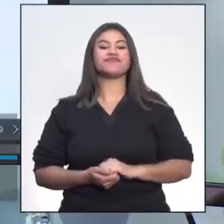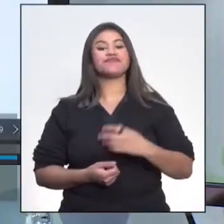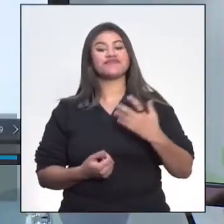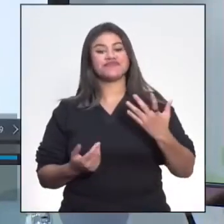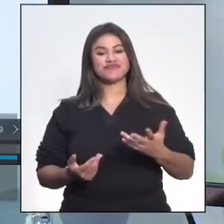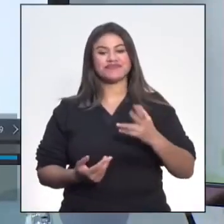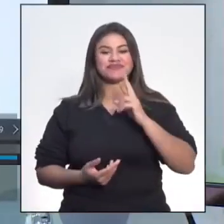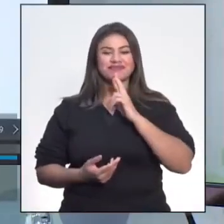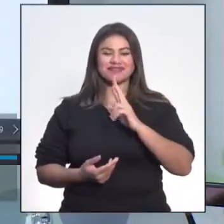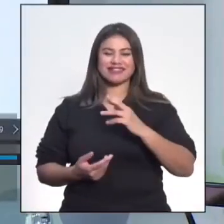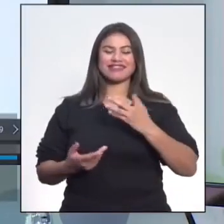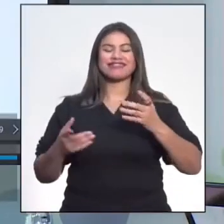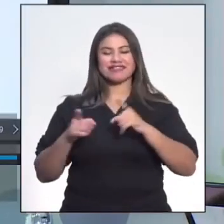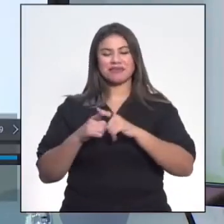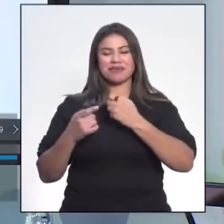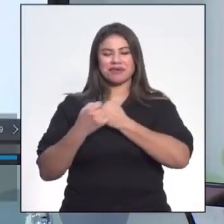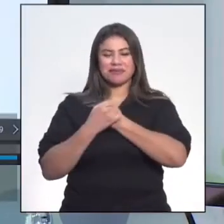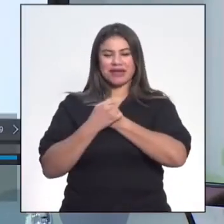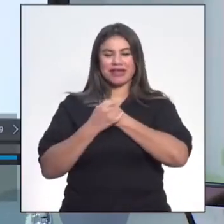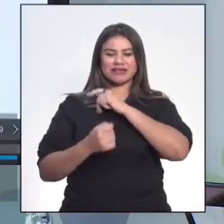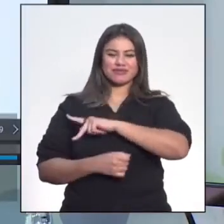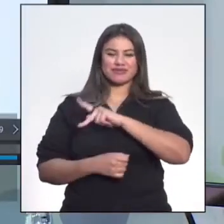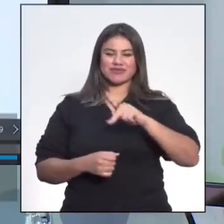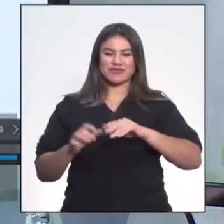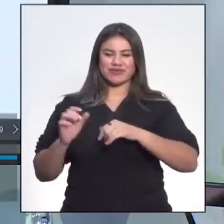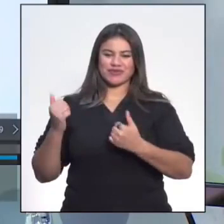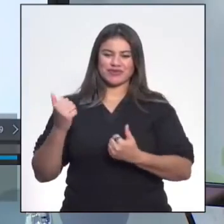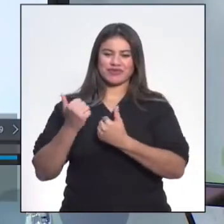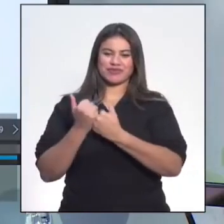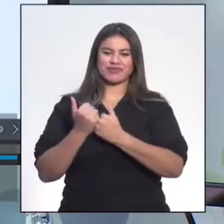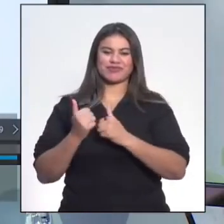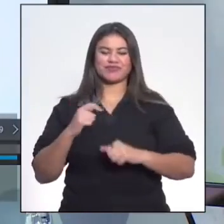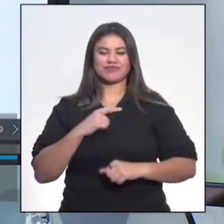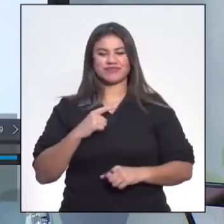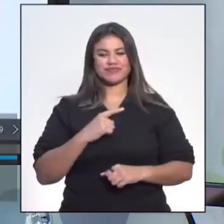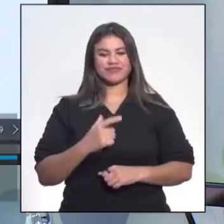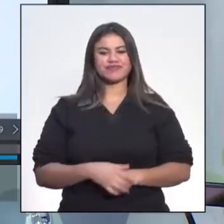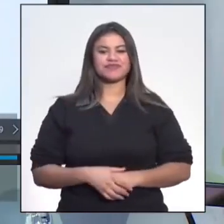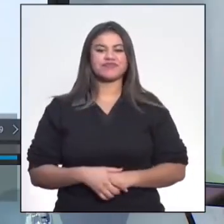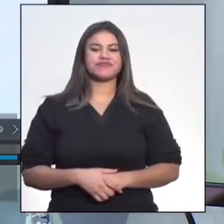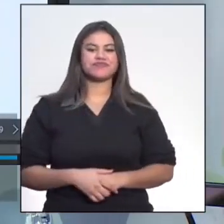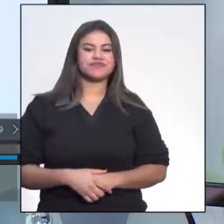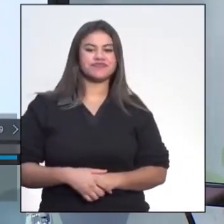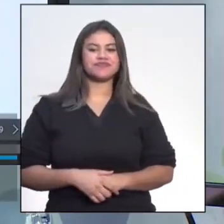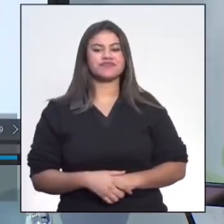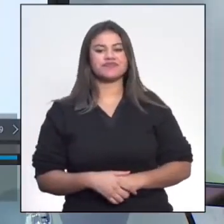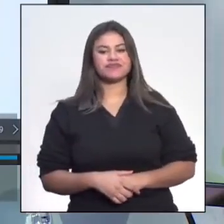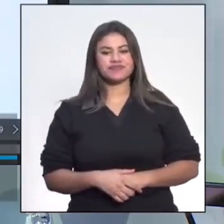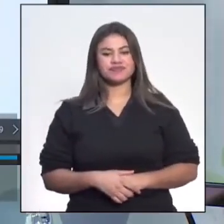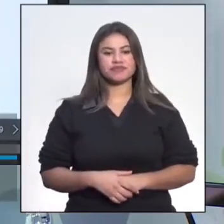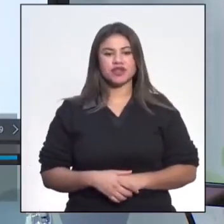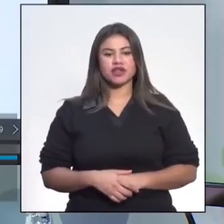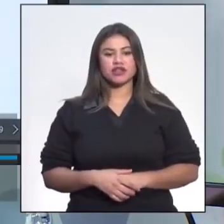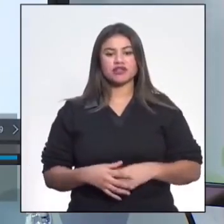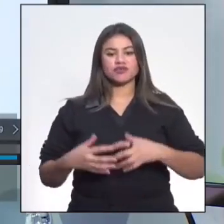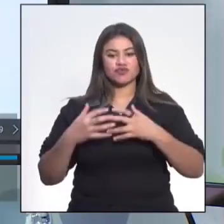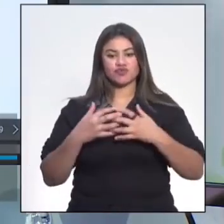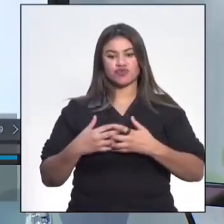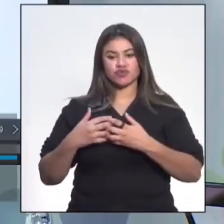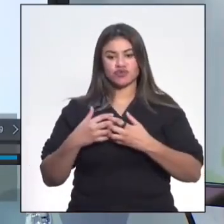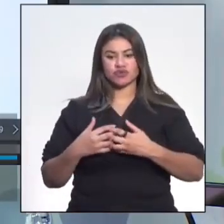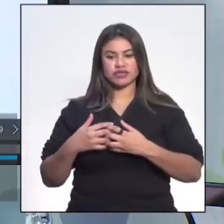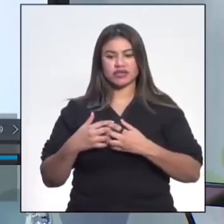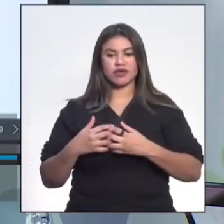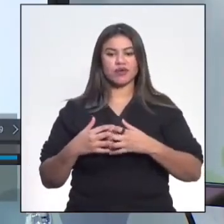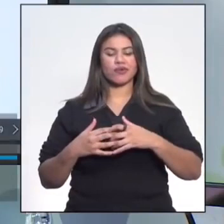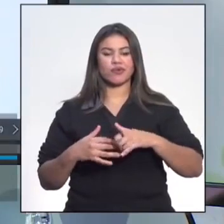mandar um abraço para esses professores que estão participando lá e dando apoio para os alunos. Então, vamos lá. Então, a minha função é y igual a